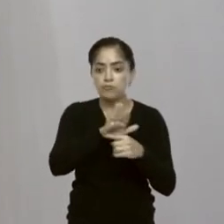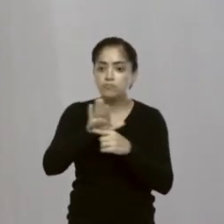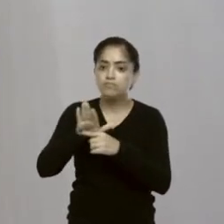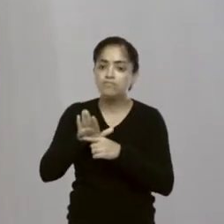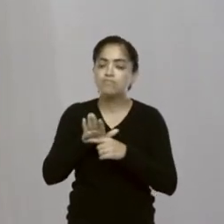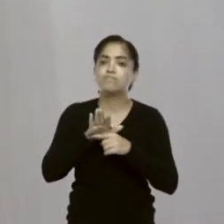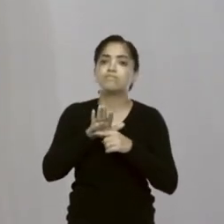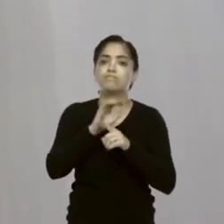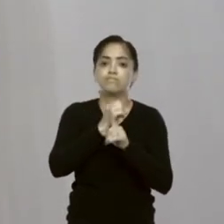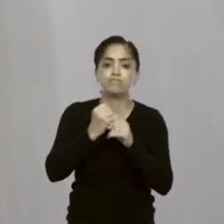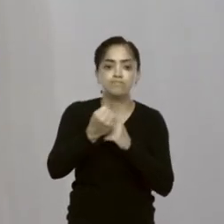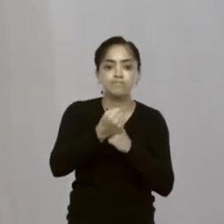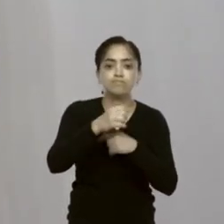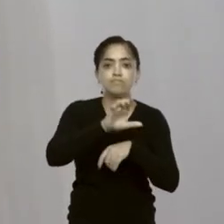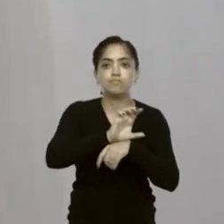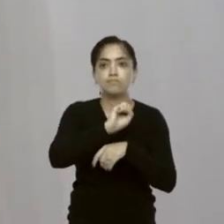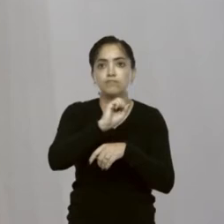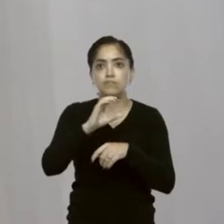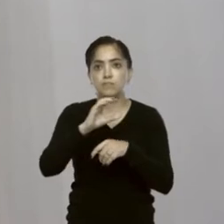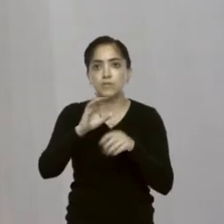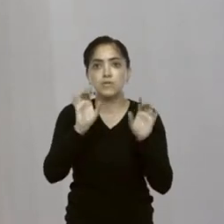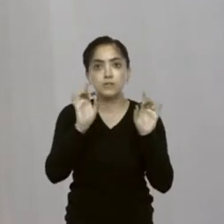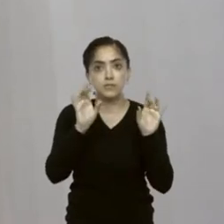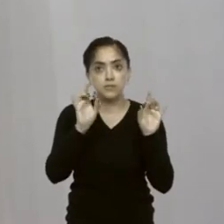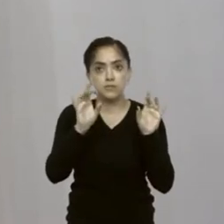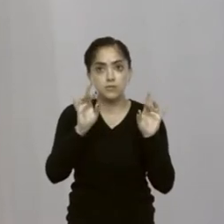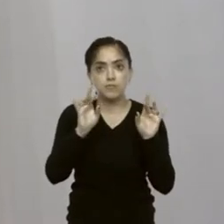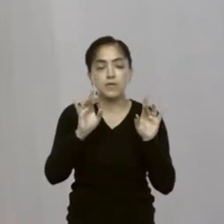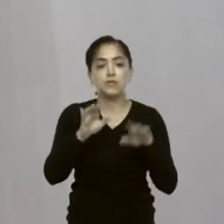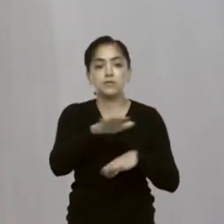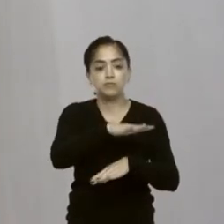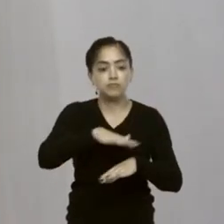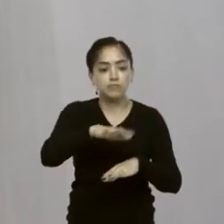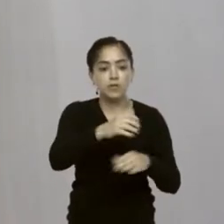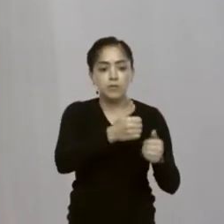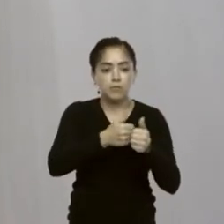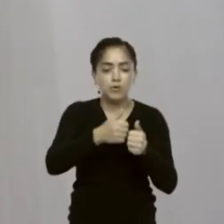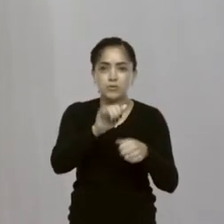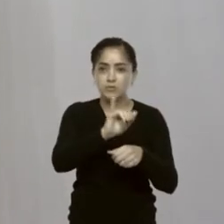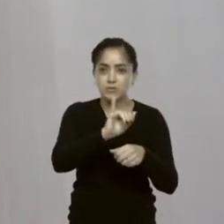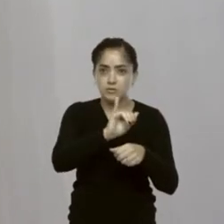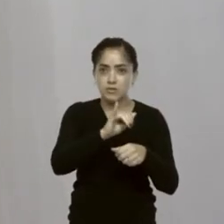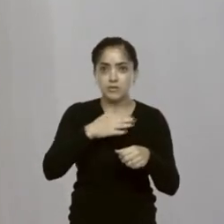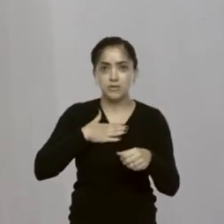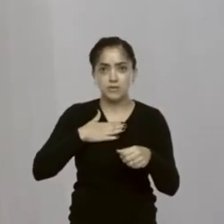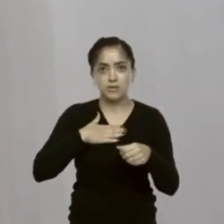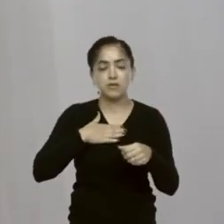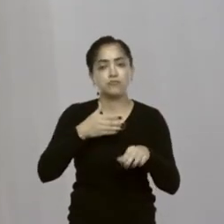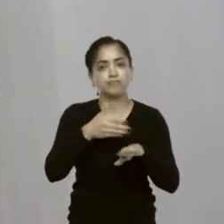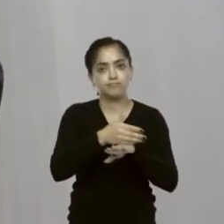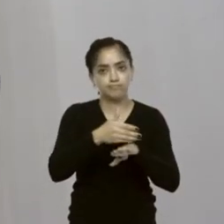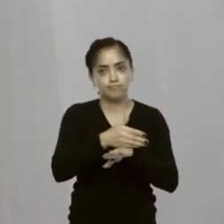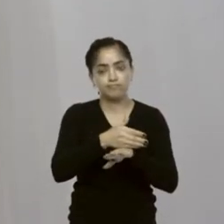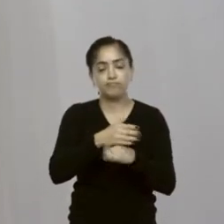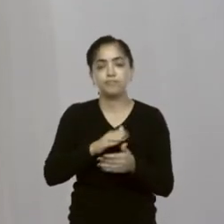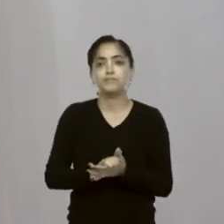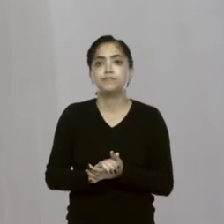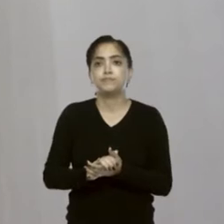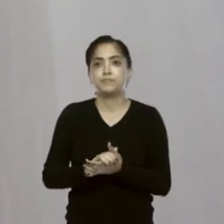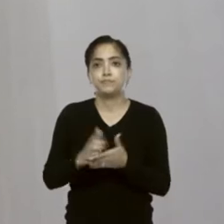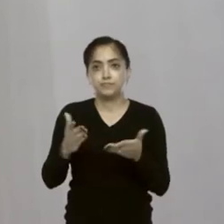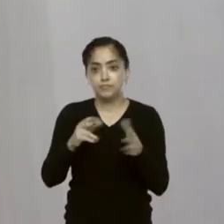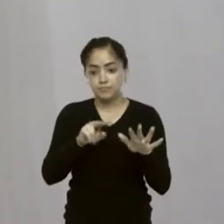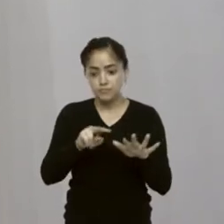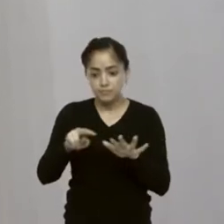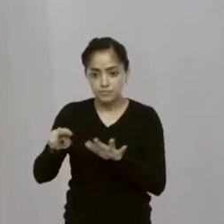Catarina, especialmente a nossa região do Vale do Itajaí, ao qual eu pertenço. Queria aproveitar e dizer que ainda estou na semana, no